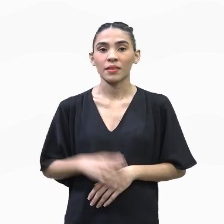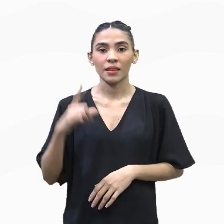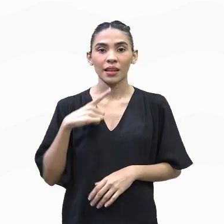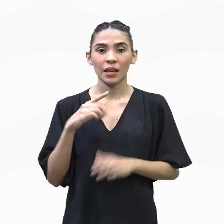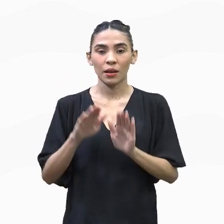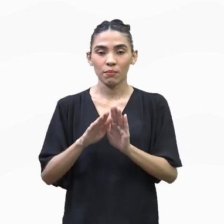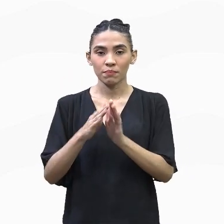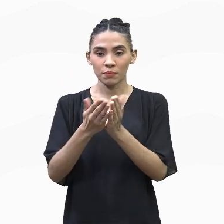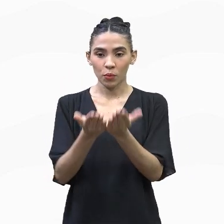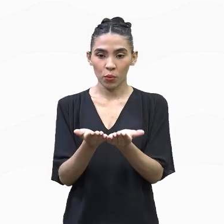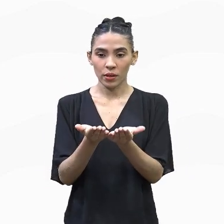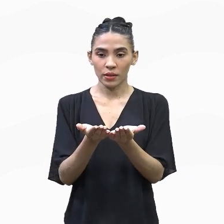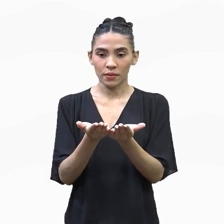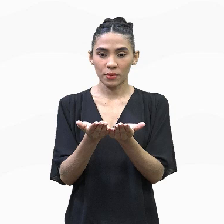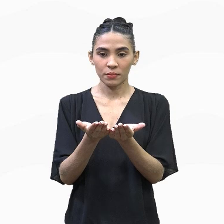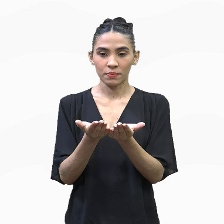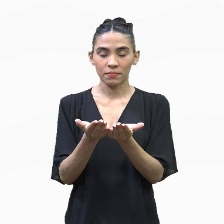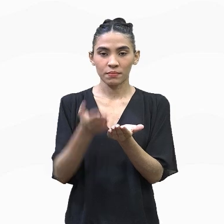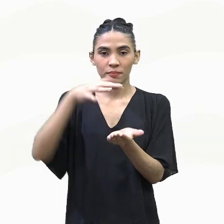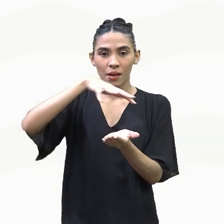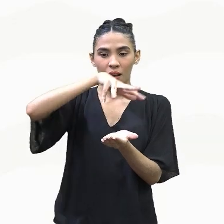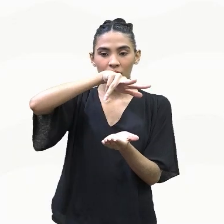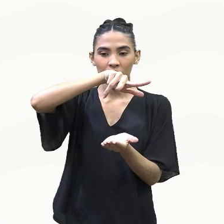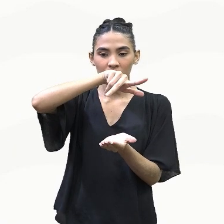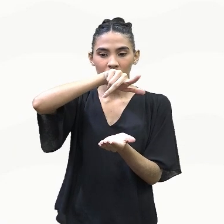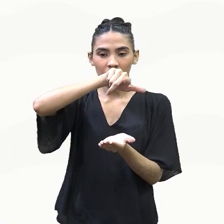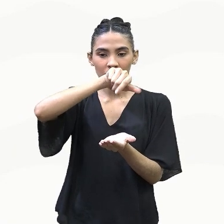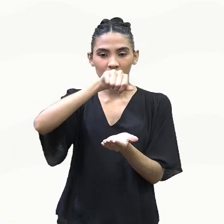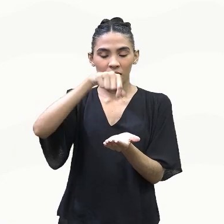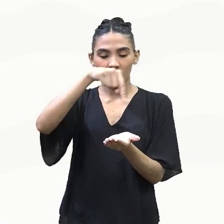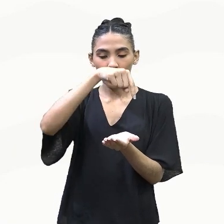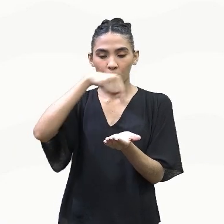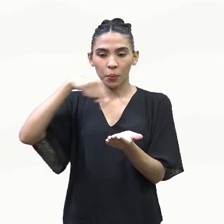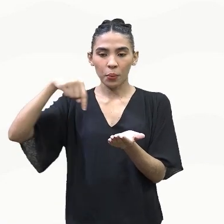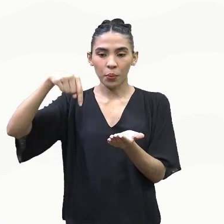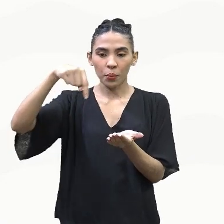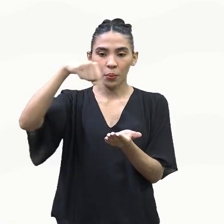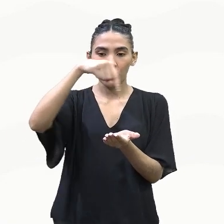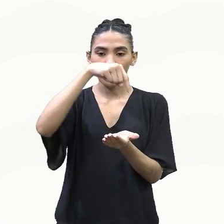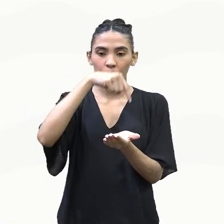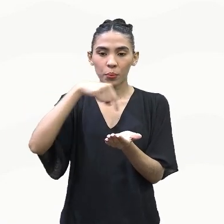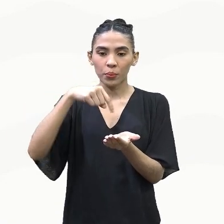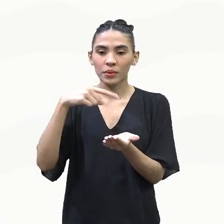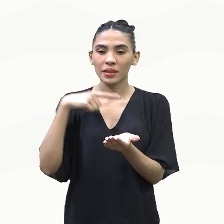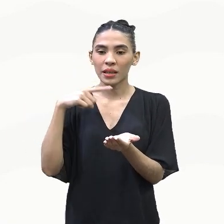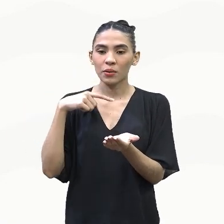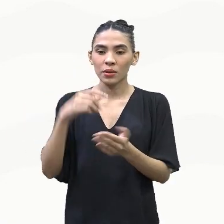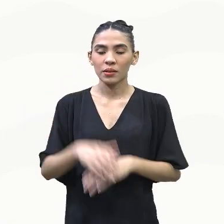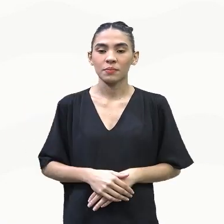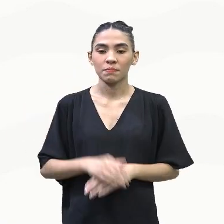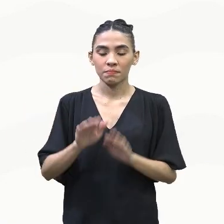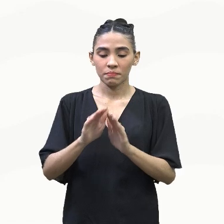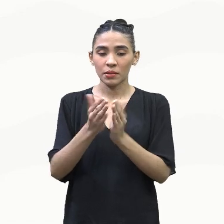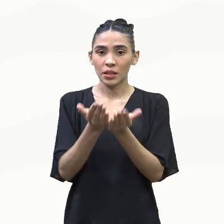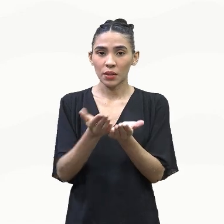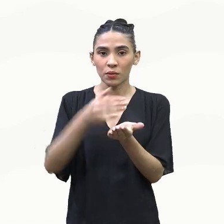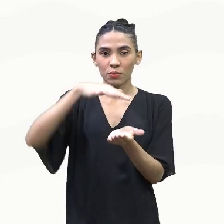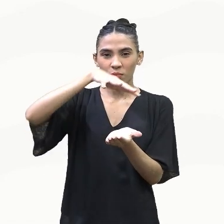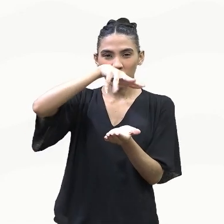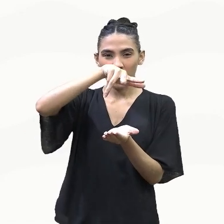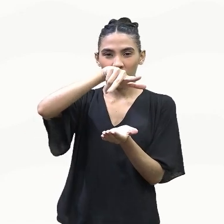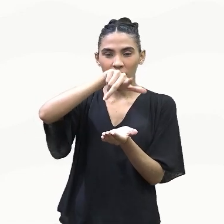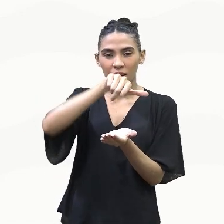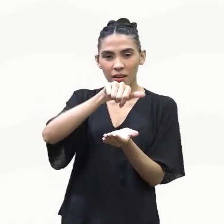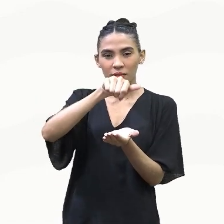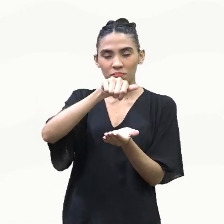livro aberto, e aí esse livro aberto, ele recebe o planeta Terra, né?